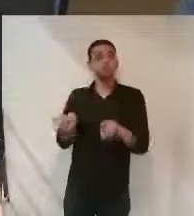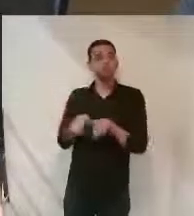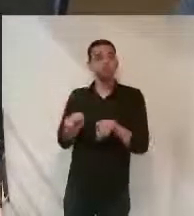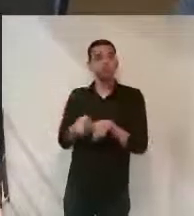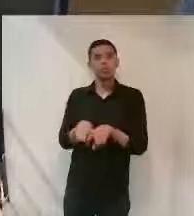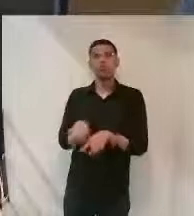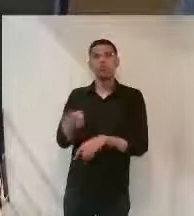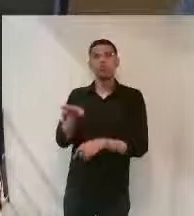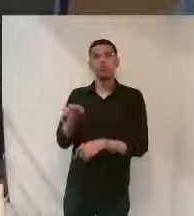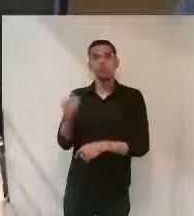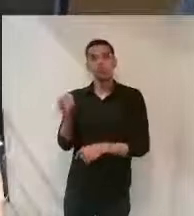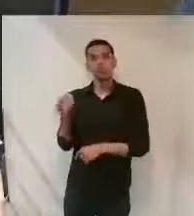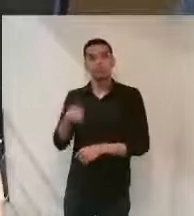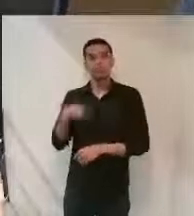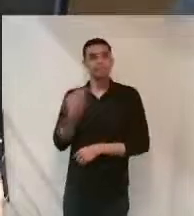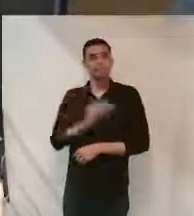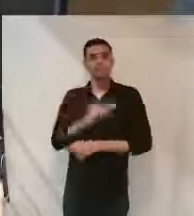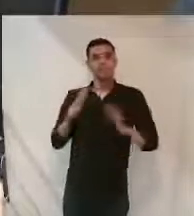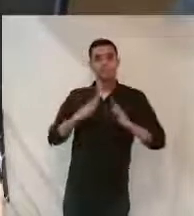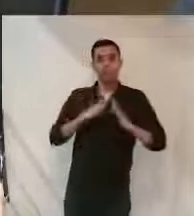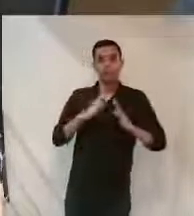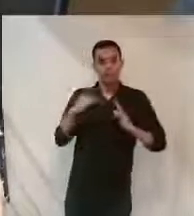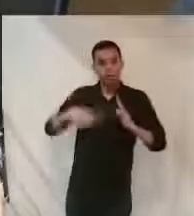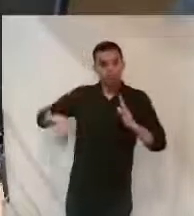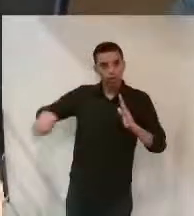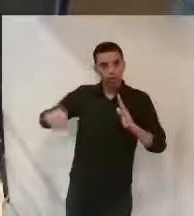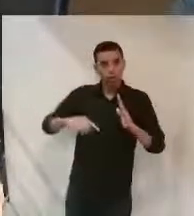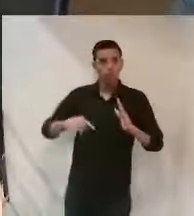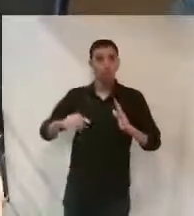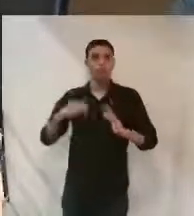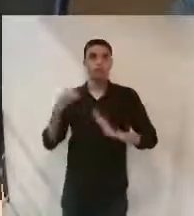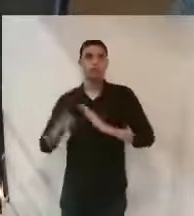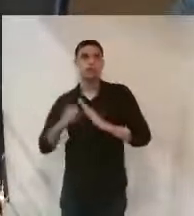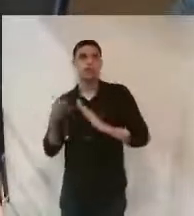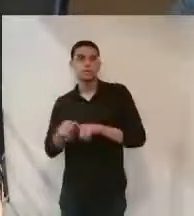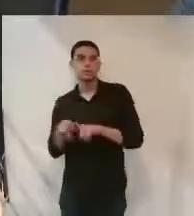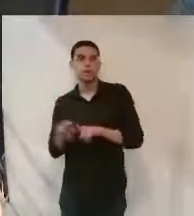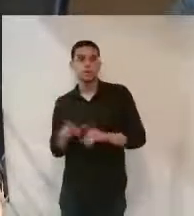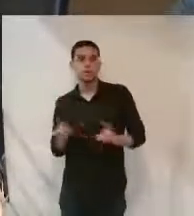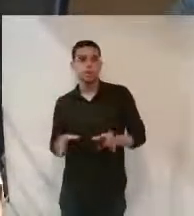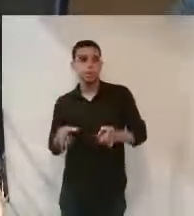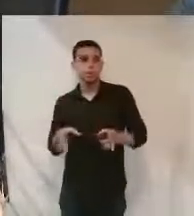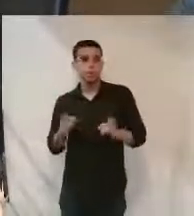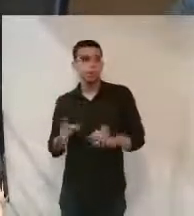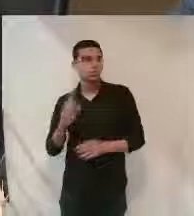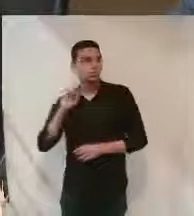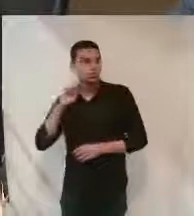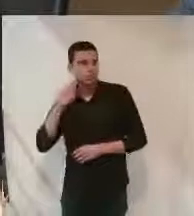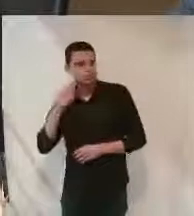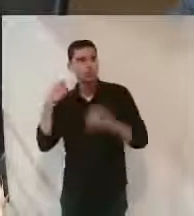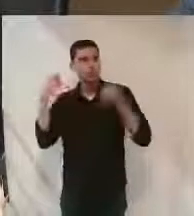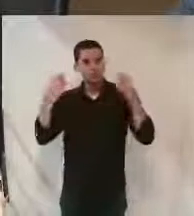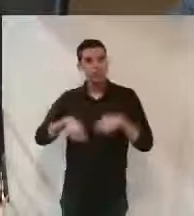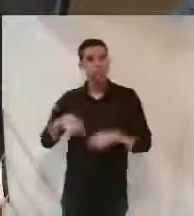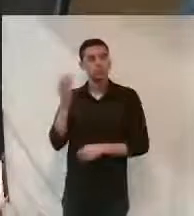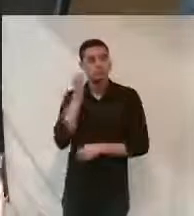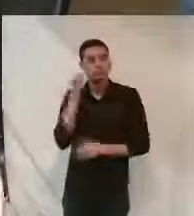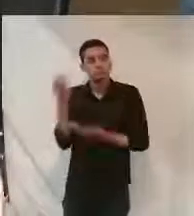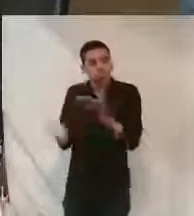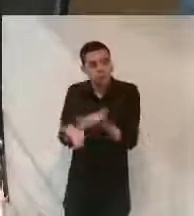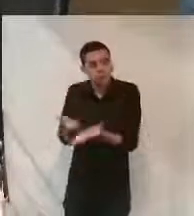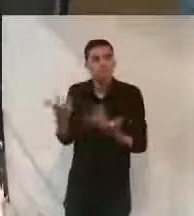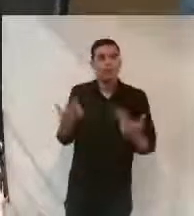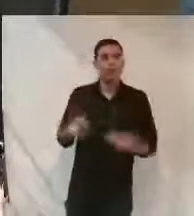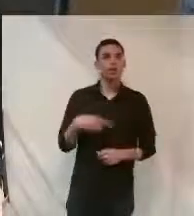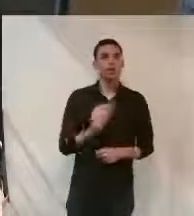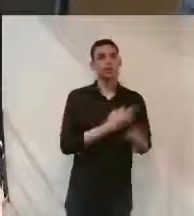nossa, nas nossas casas, eles também vão fazer a parte deles. E isso, com certeza, através da coleta seletiva, com a